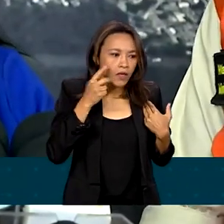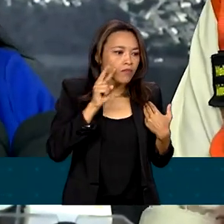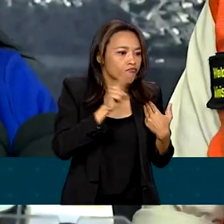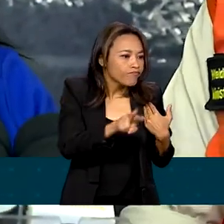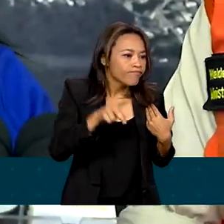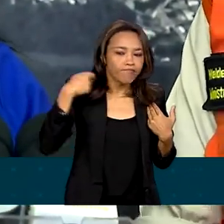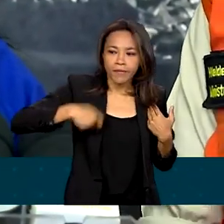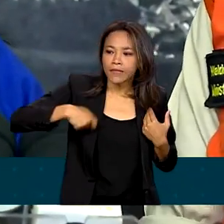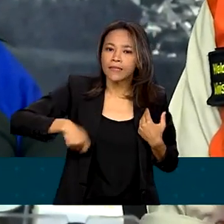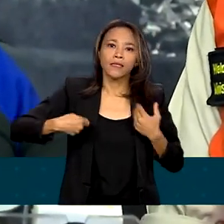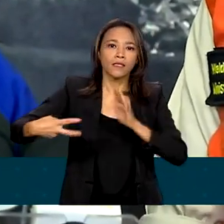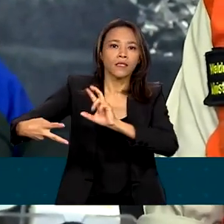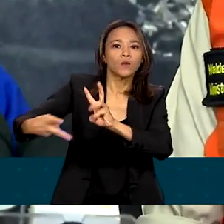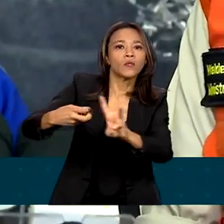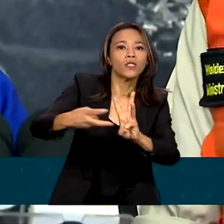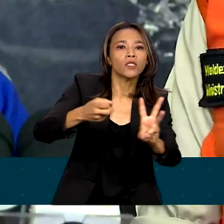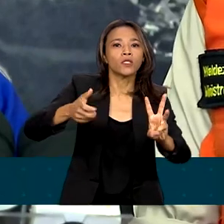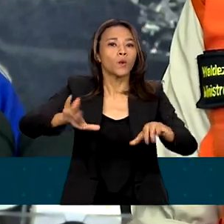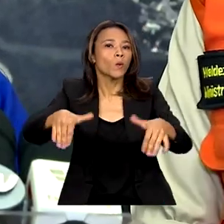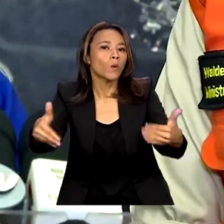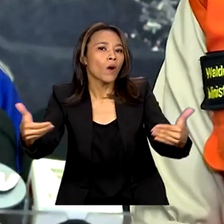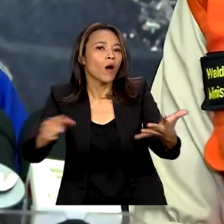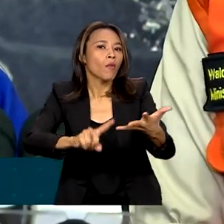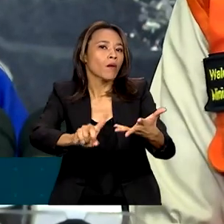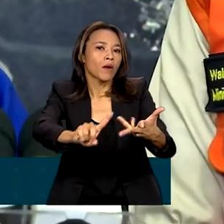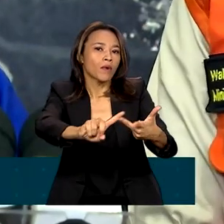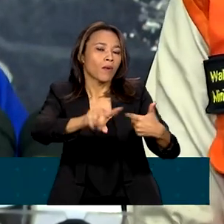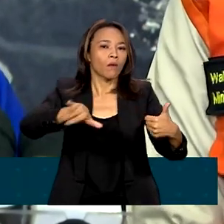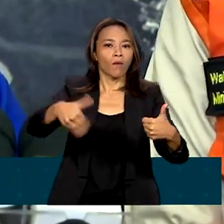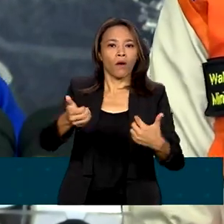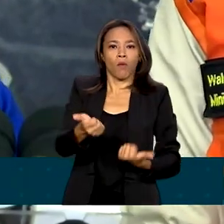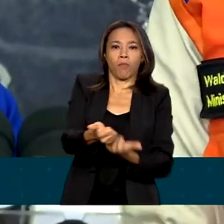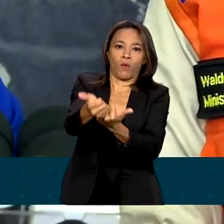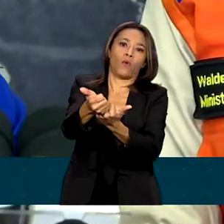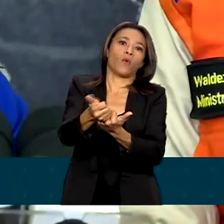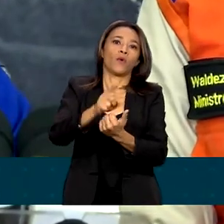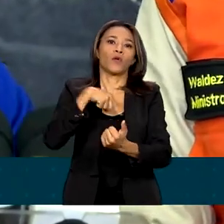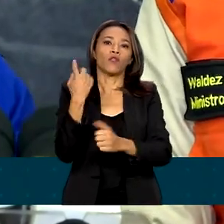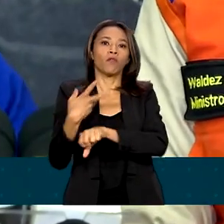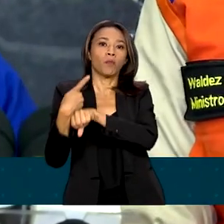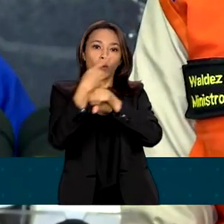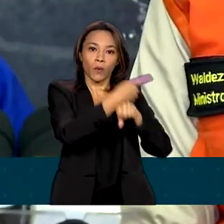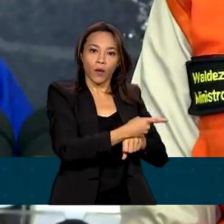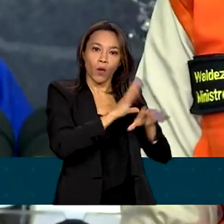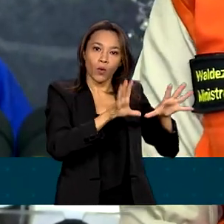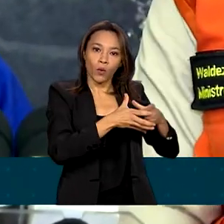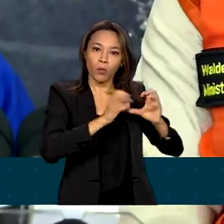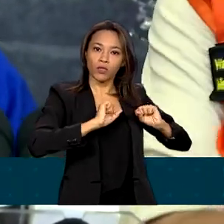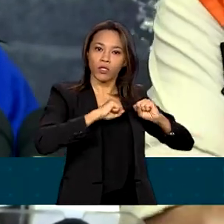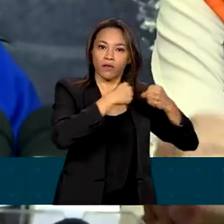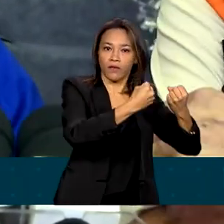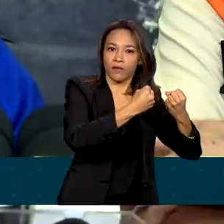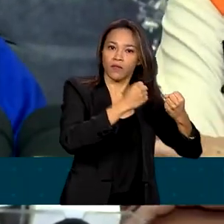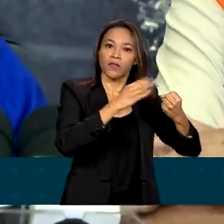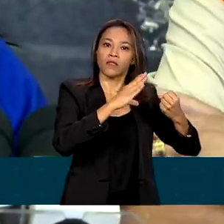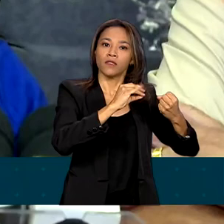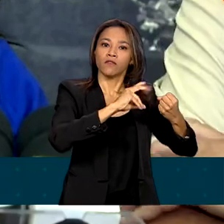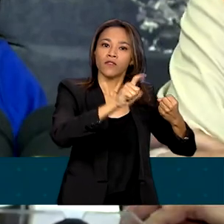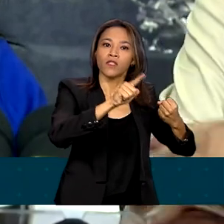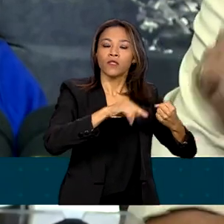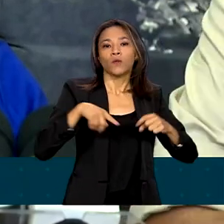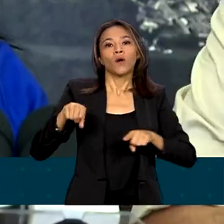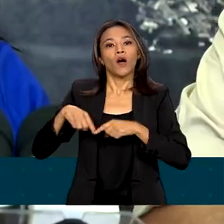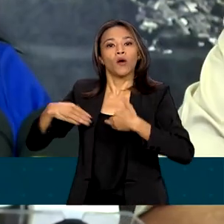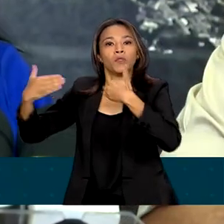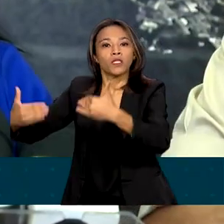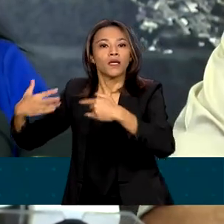em lote indígenas ali nesse momento né com o apoio que nós vamos buscar junto à Defesa Civil junto ao Ministério das cidades para que a